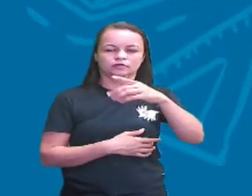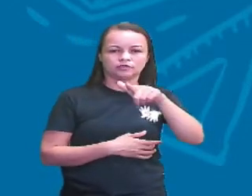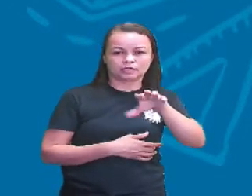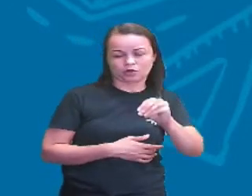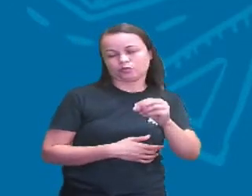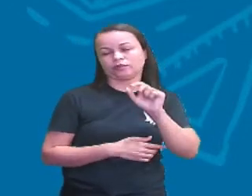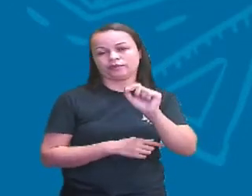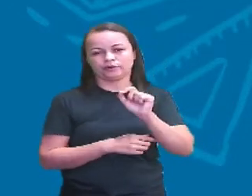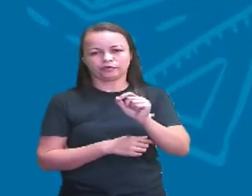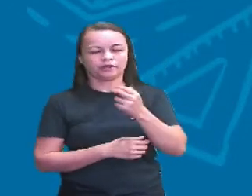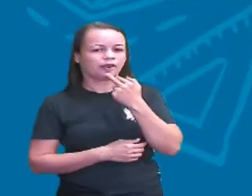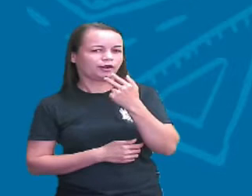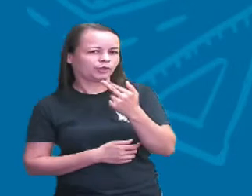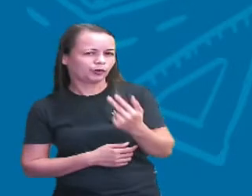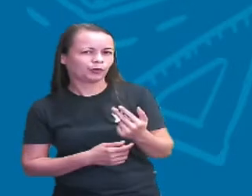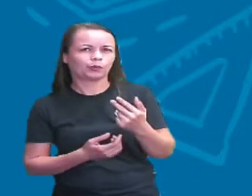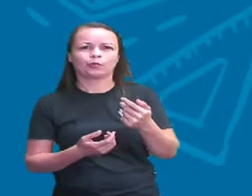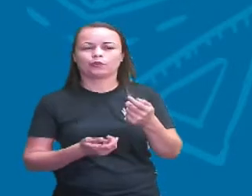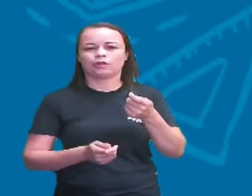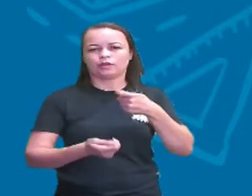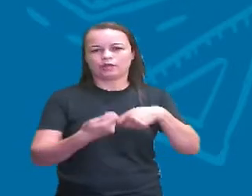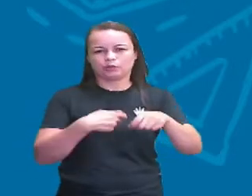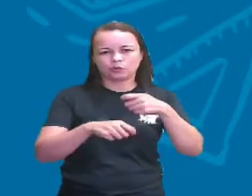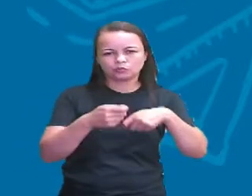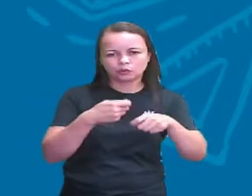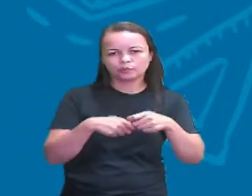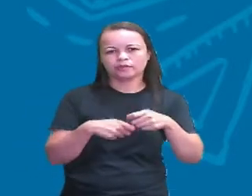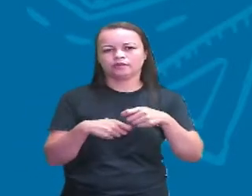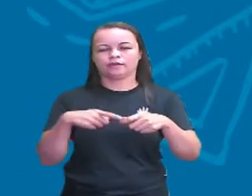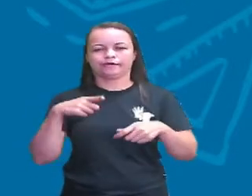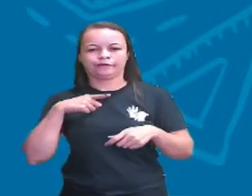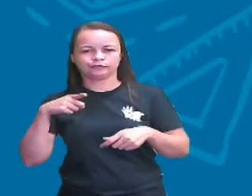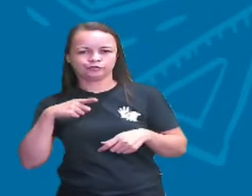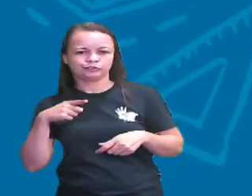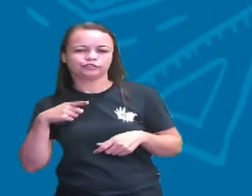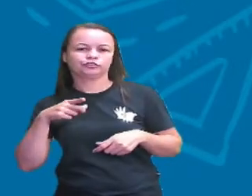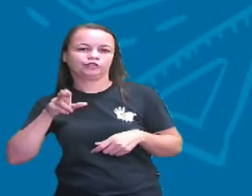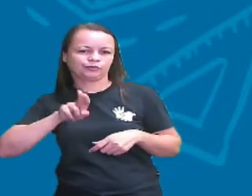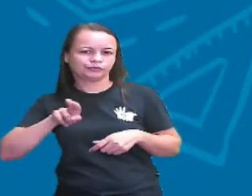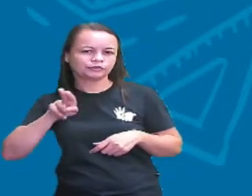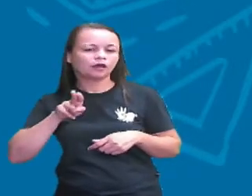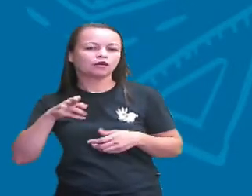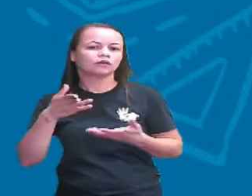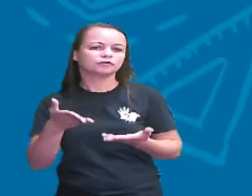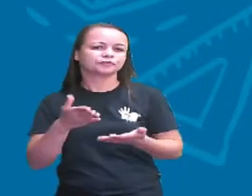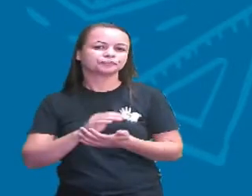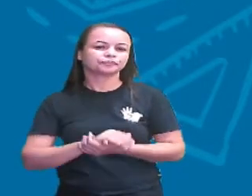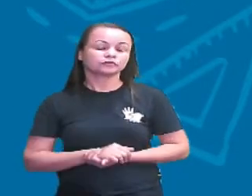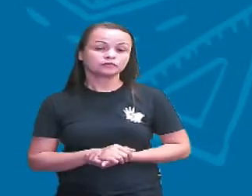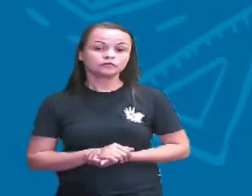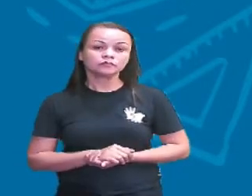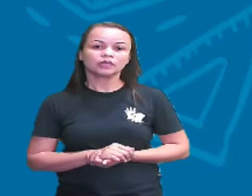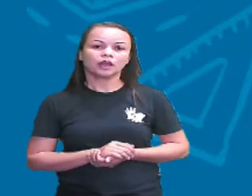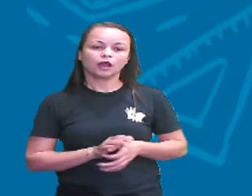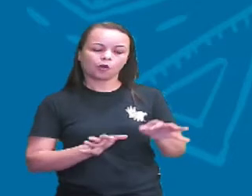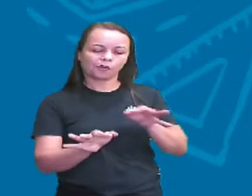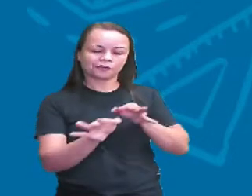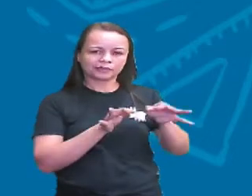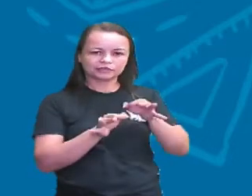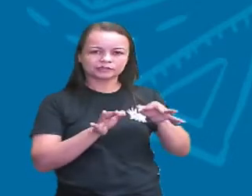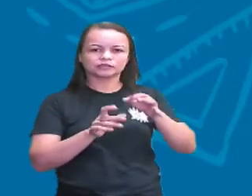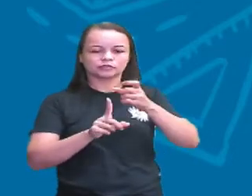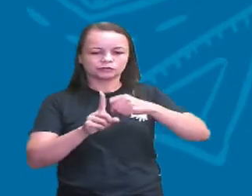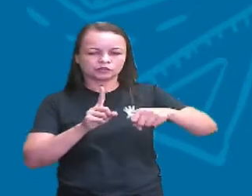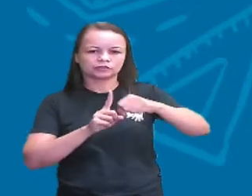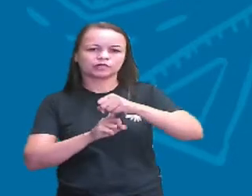língua deles, né? O tipo de economia que eles utilizavam, a organização social e os